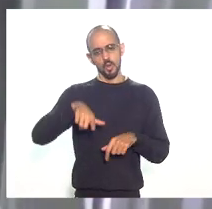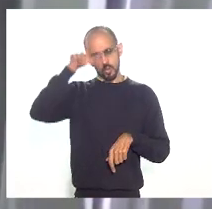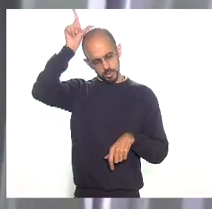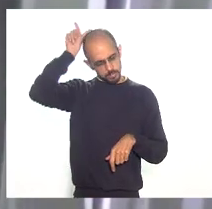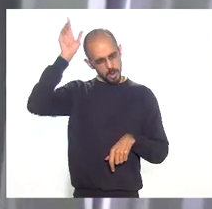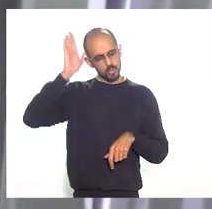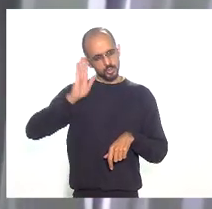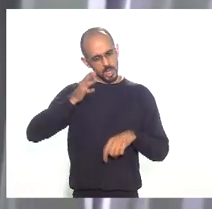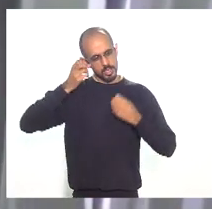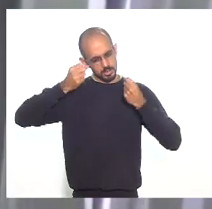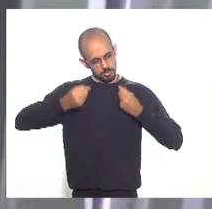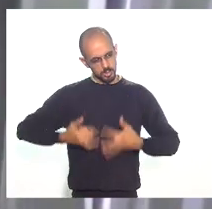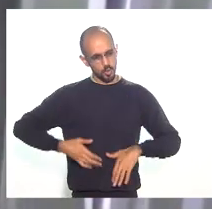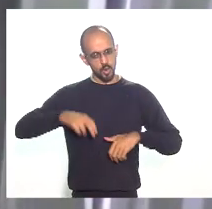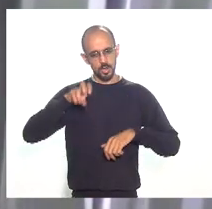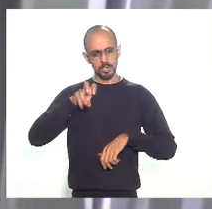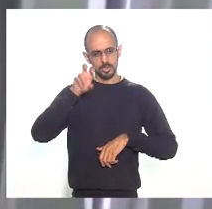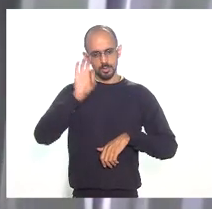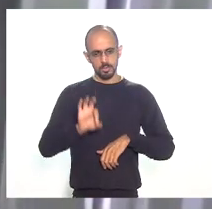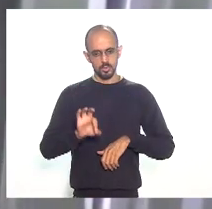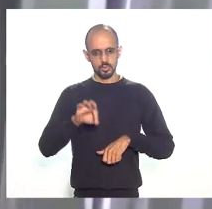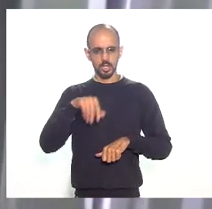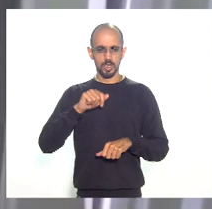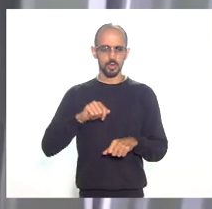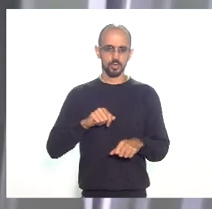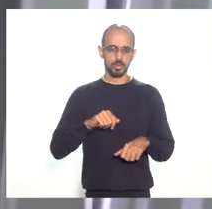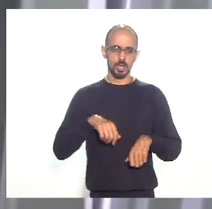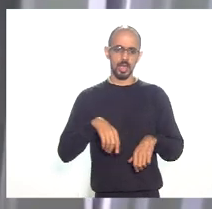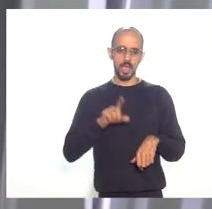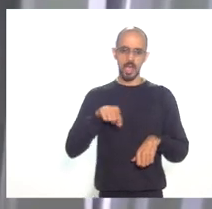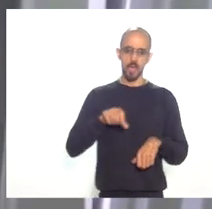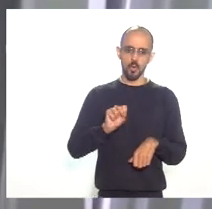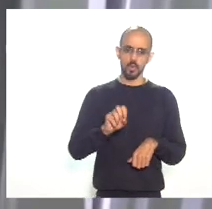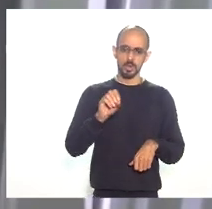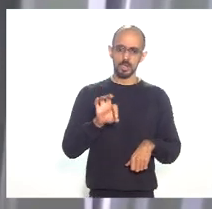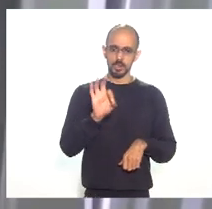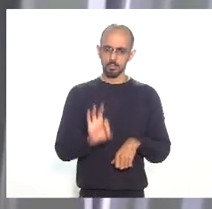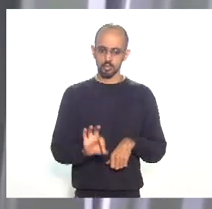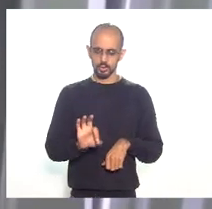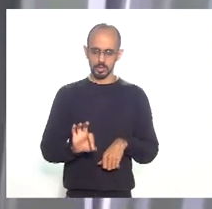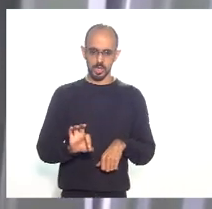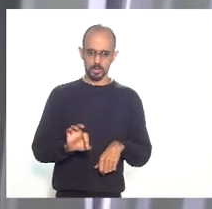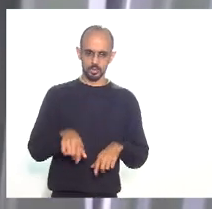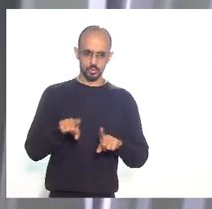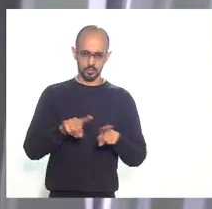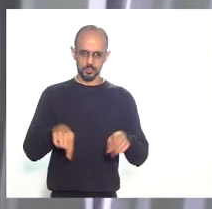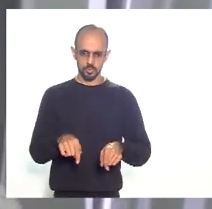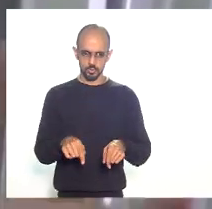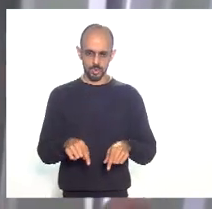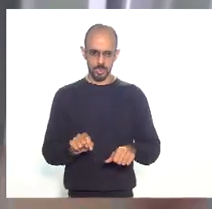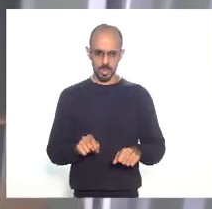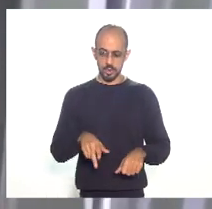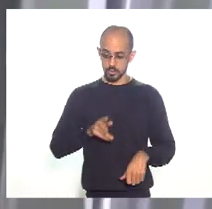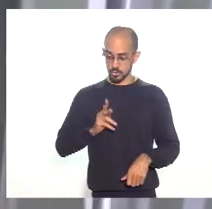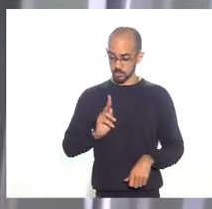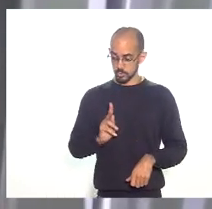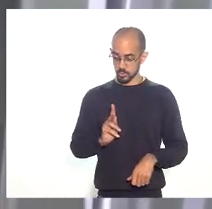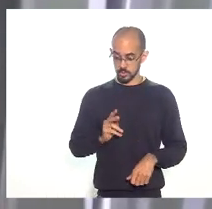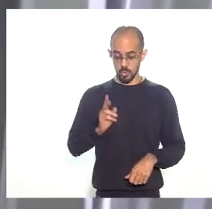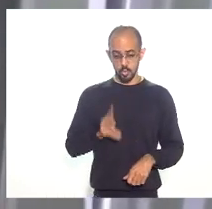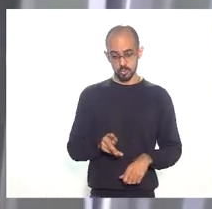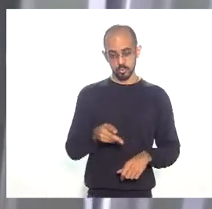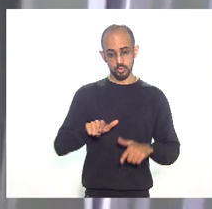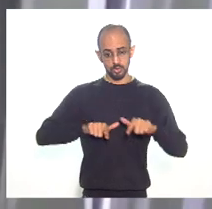em mais 5%, portanto, chegando a 80% o provimento de carros em comissão para servidores ativos e inativos